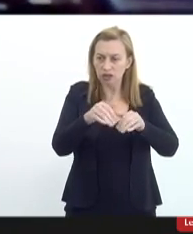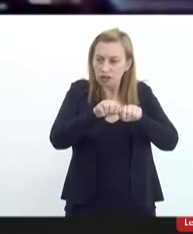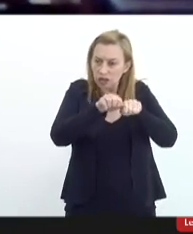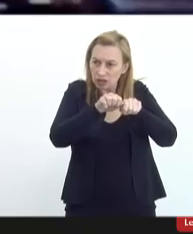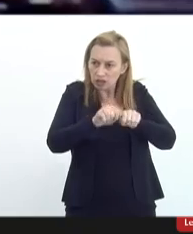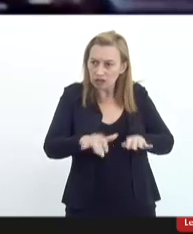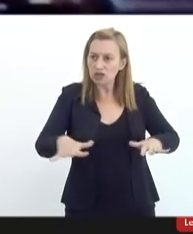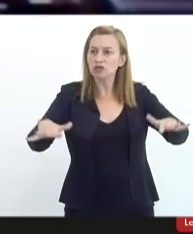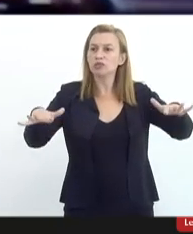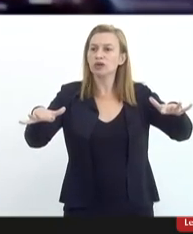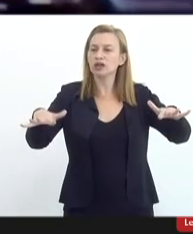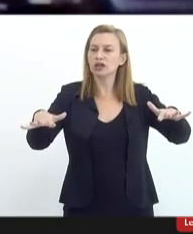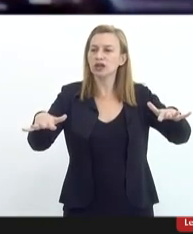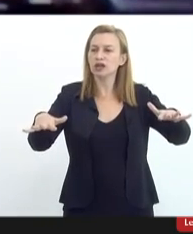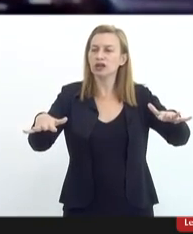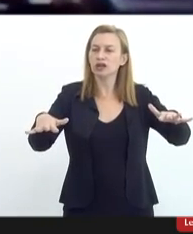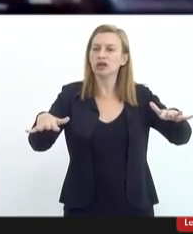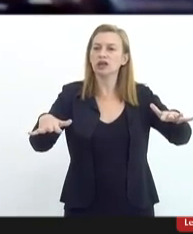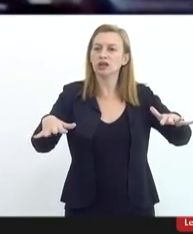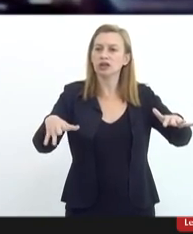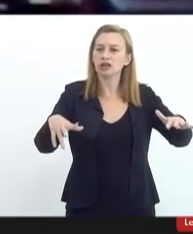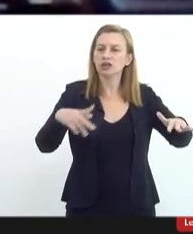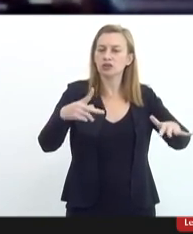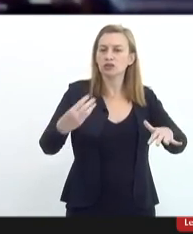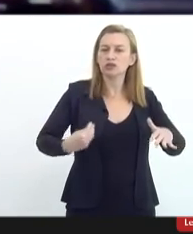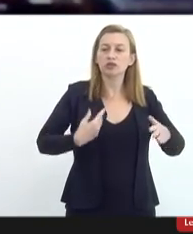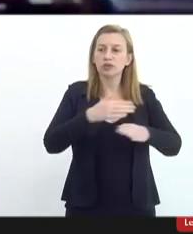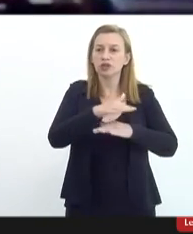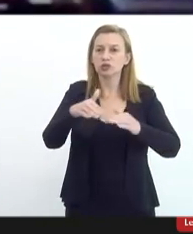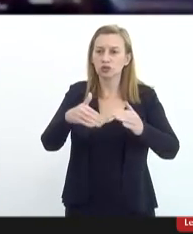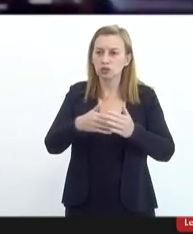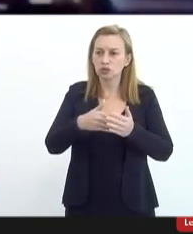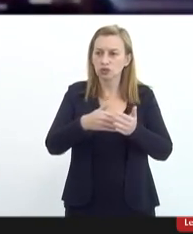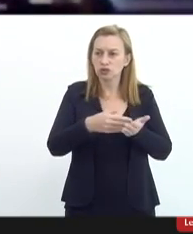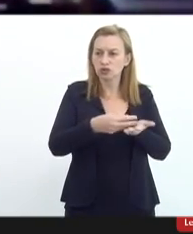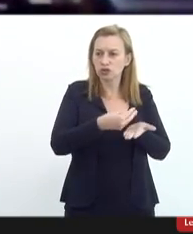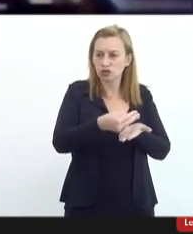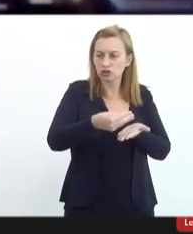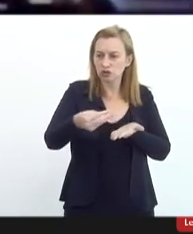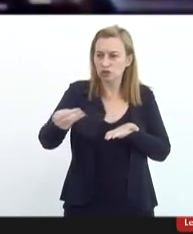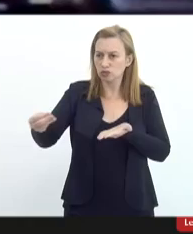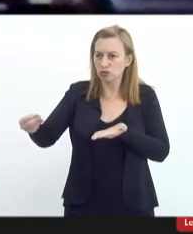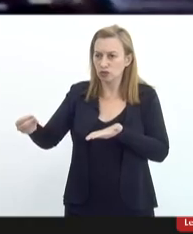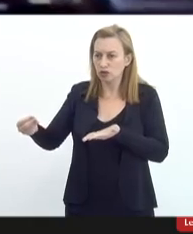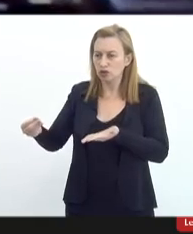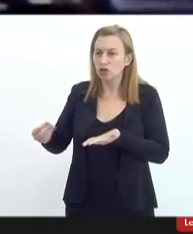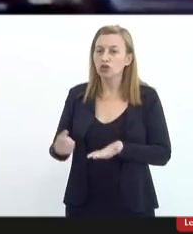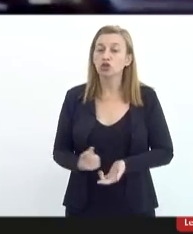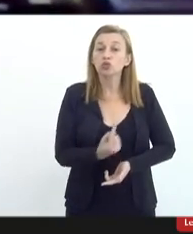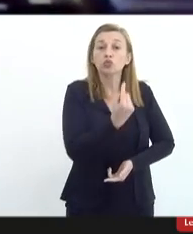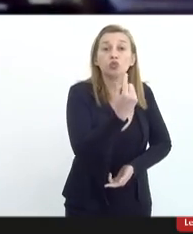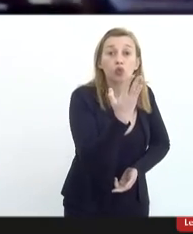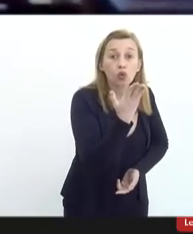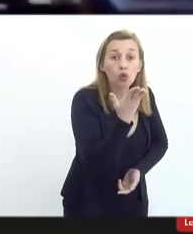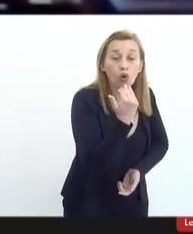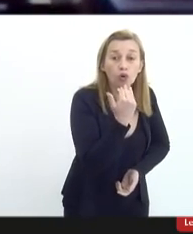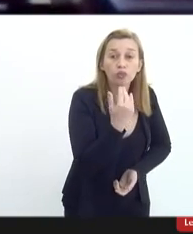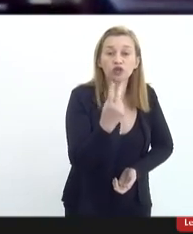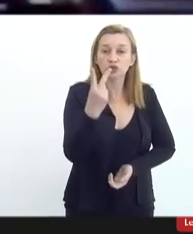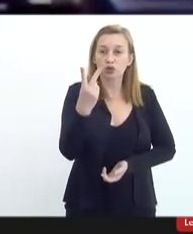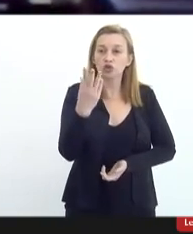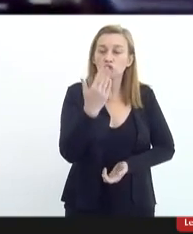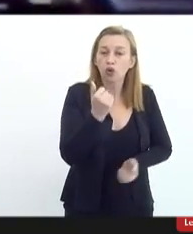redistribuir os seus bens entre todos. Onde um come, dois